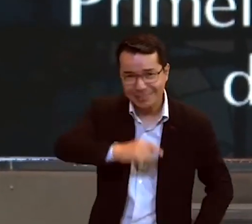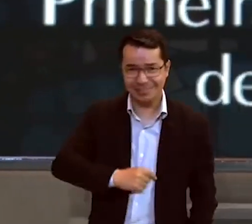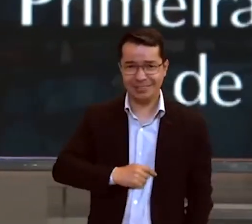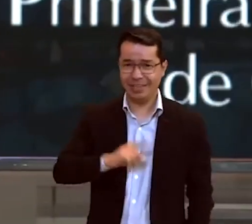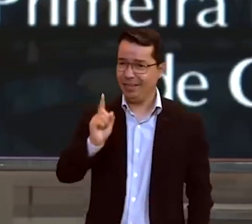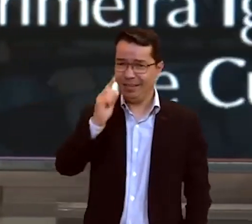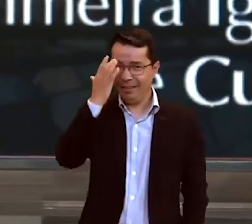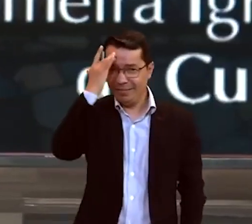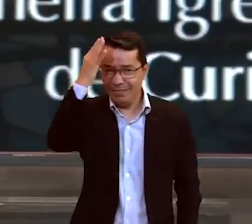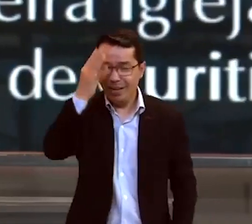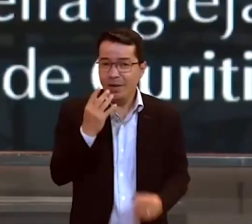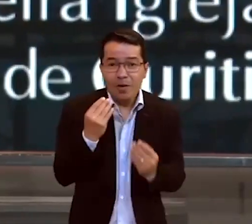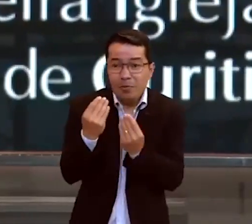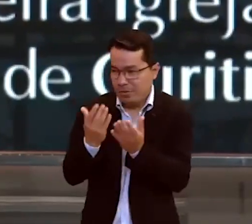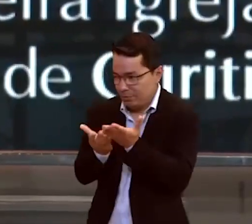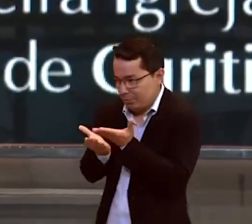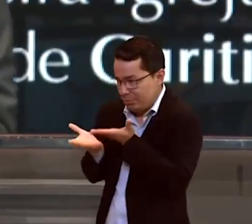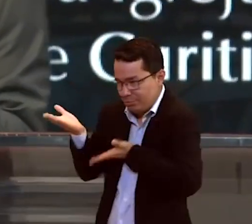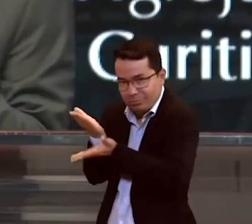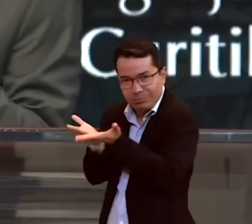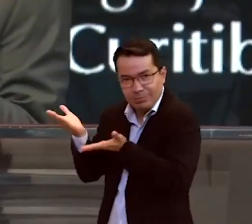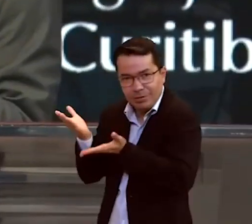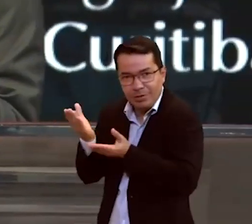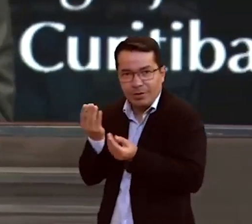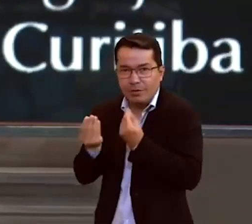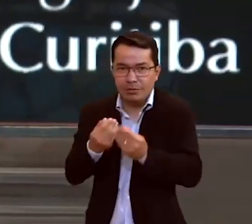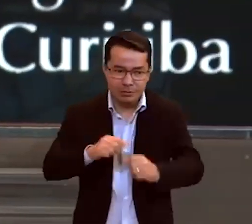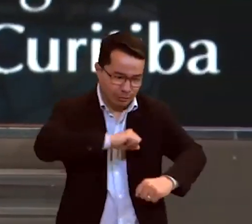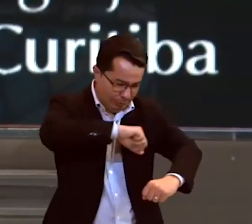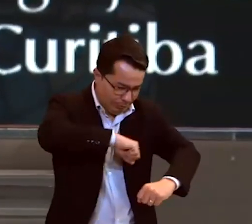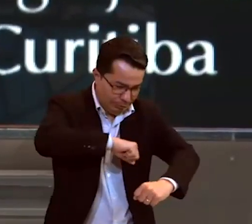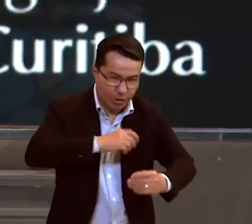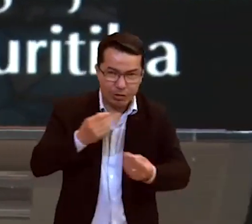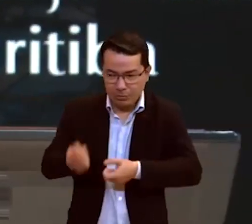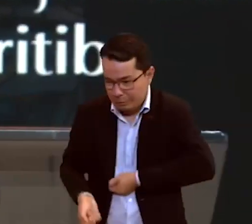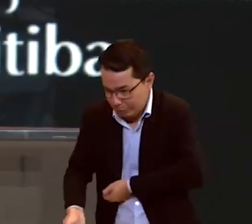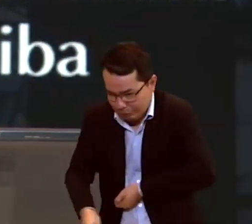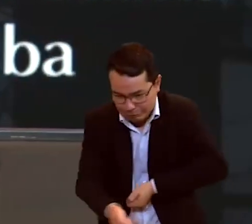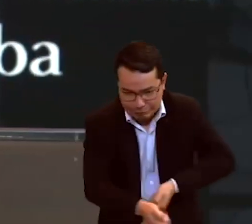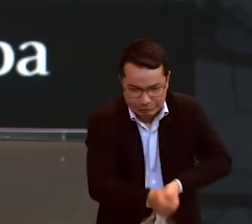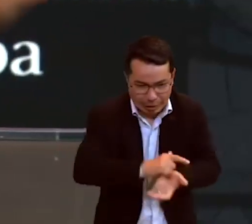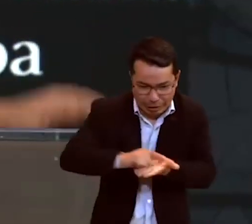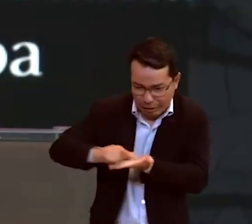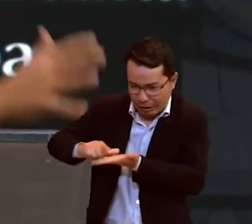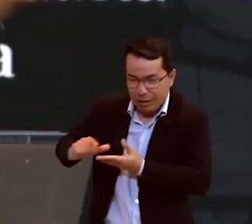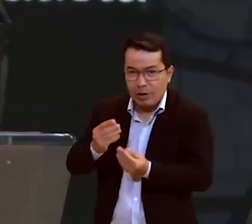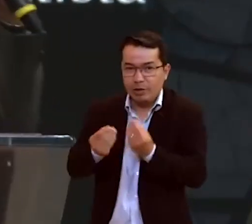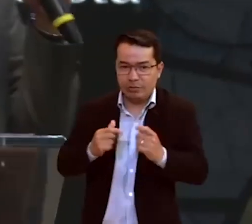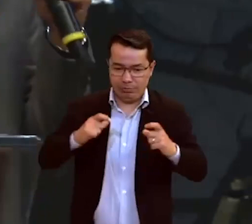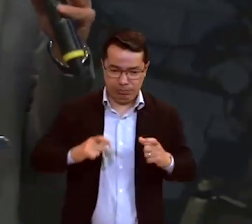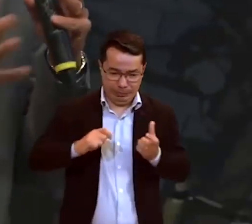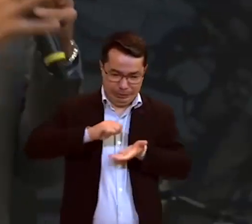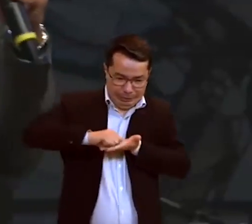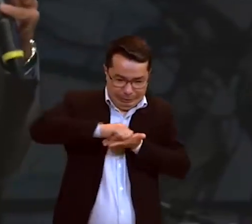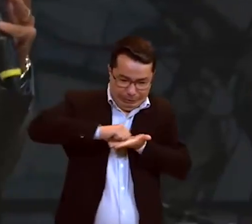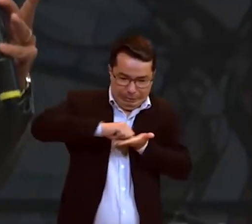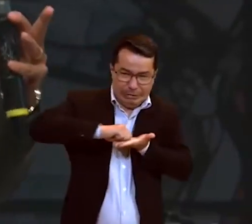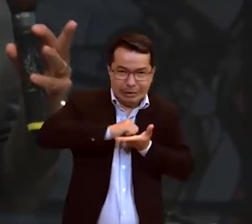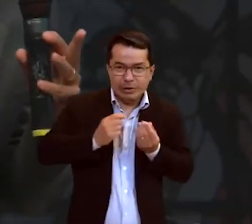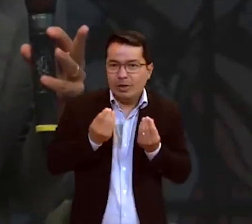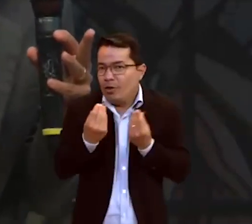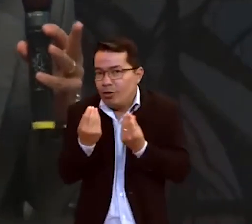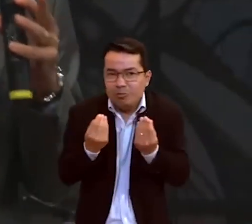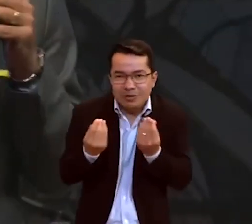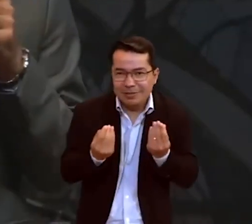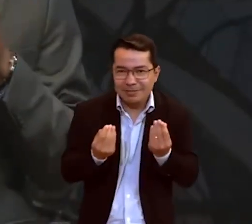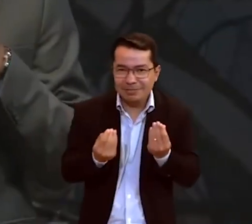é que é esse negócio de viver junto, como é que é esse negócio de cozinhar, de limpar a casa, né, de lavar a louça para a esposa, como é que funciona esse mundo de